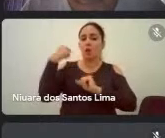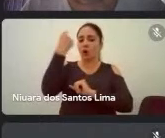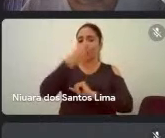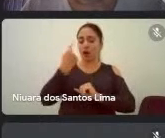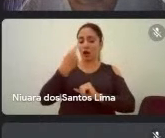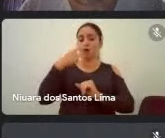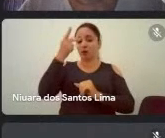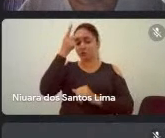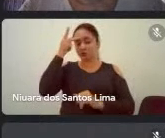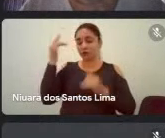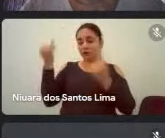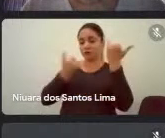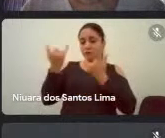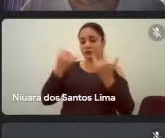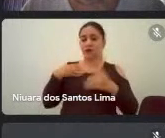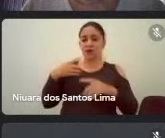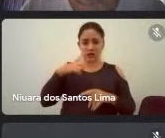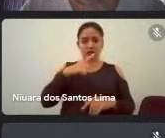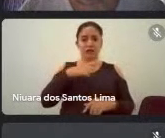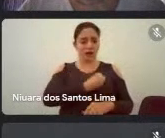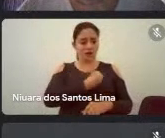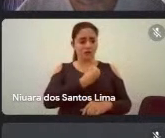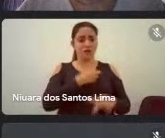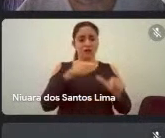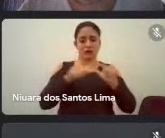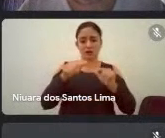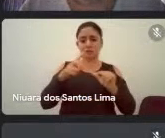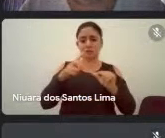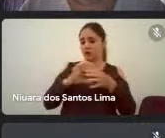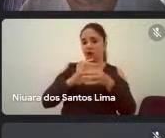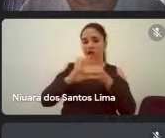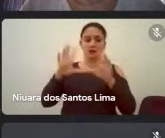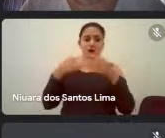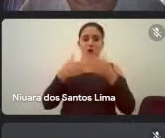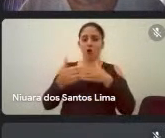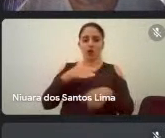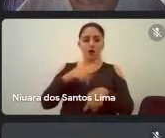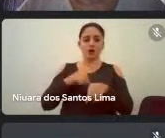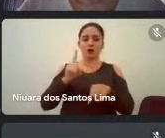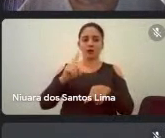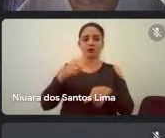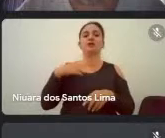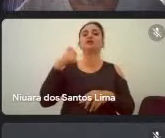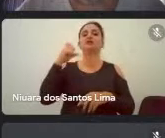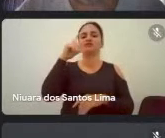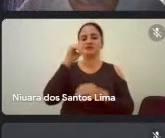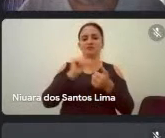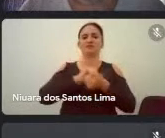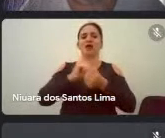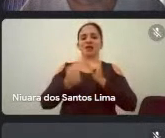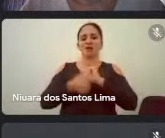seus trabalhos, nem sempre eles estão disponíveis no momento que a gente quer. Então, isso é uma coisa difícil, né?